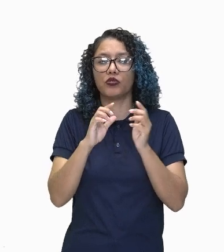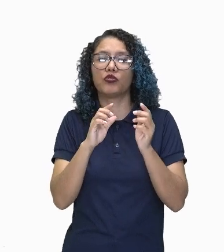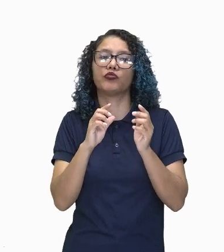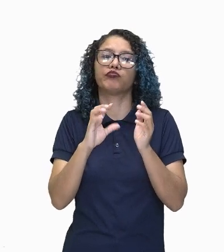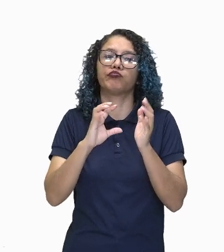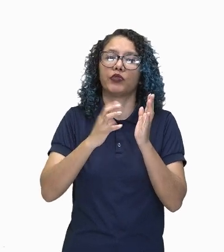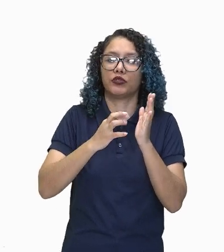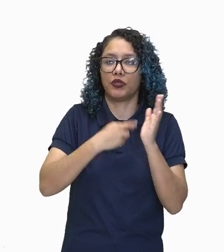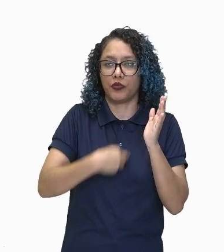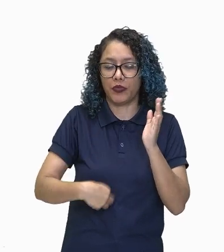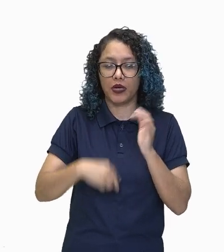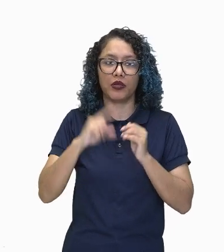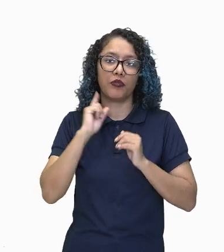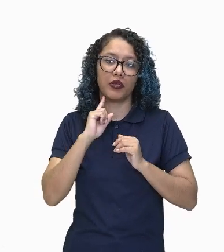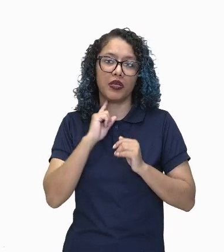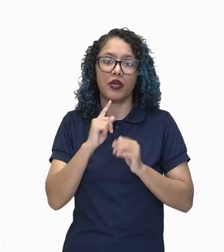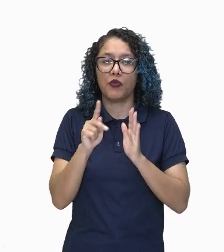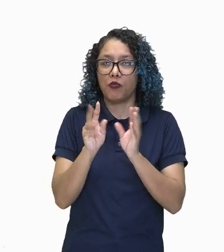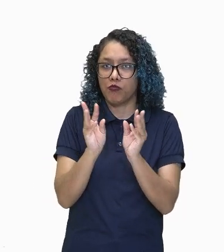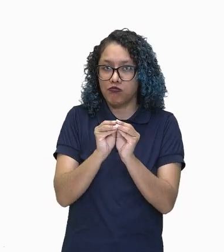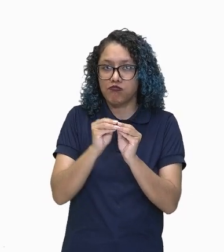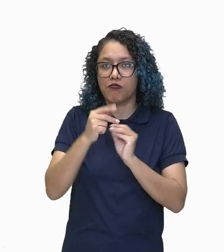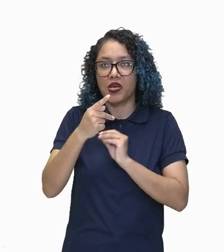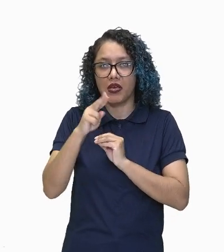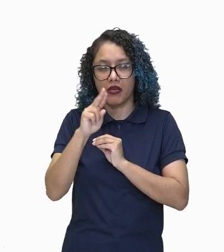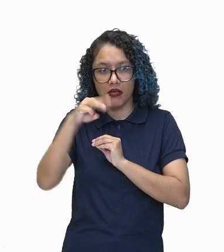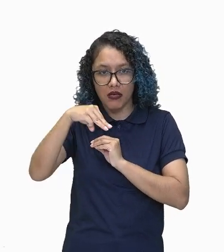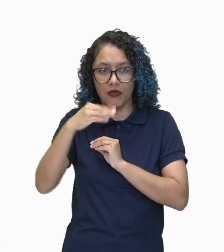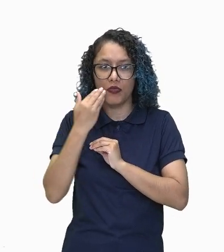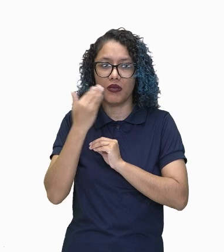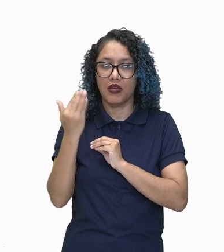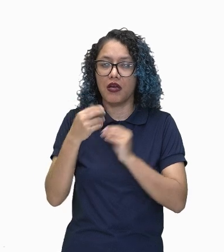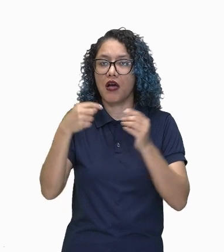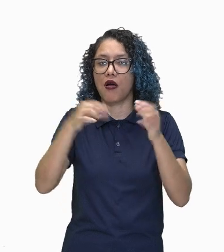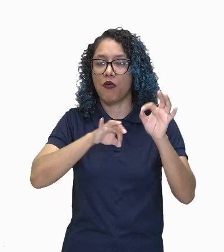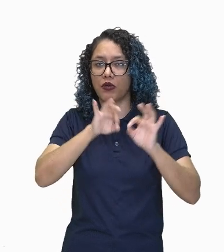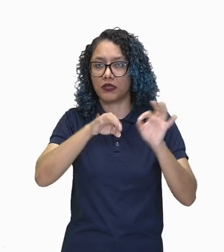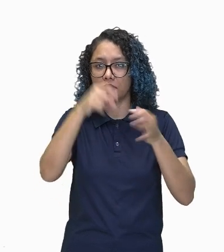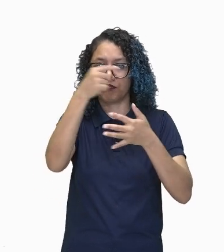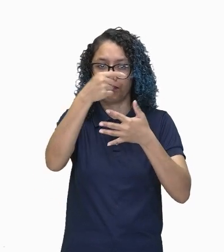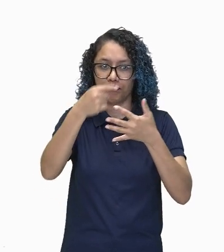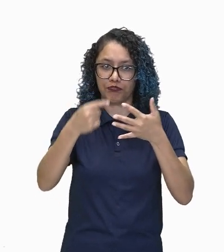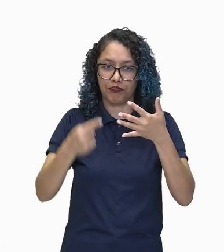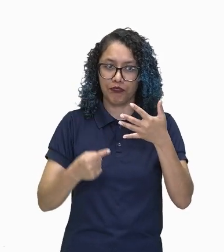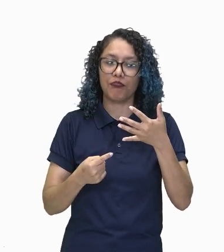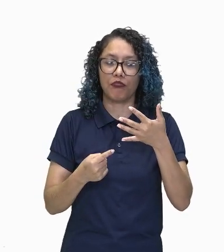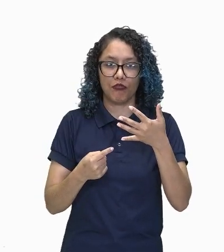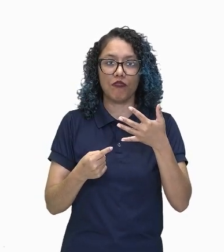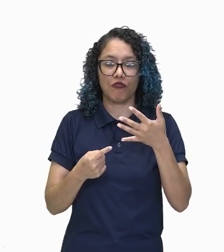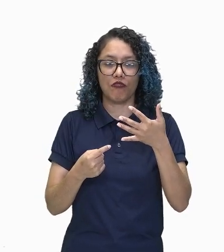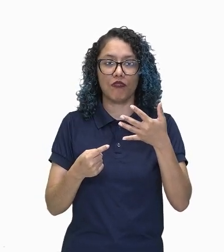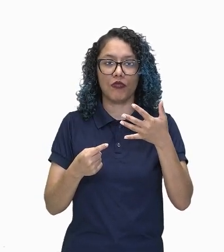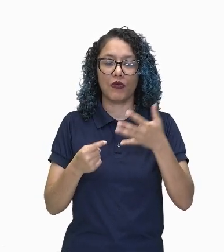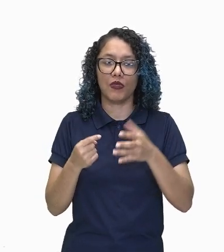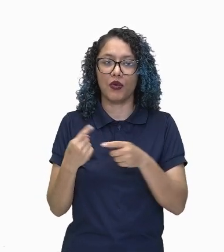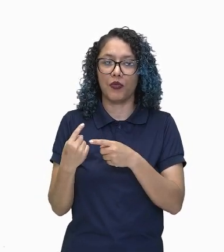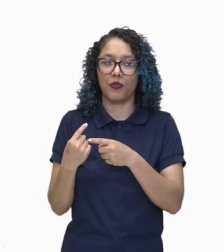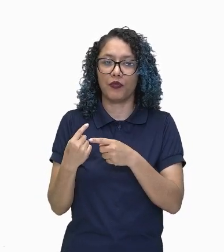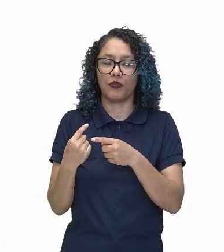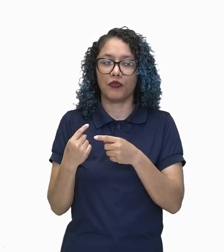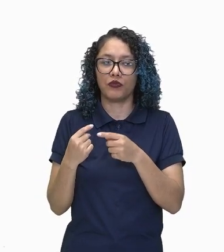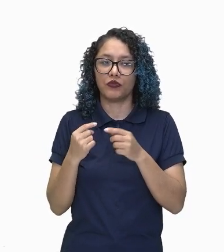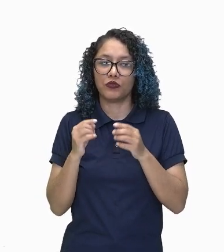Mineiro, o PRM. Então, essa é a organização aí da chamada política